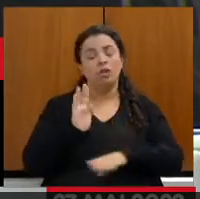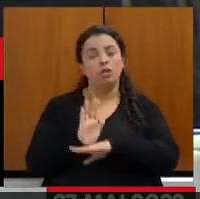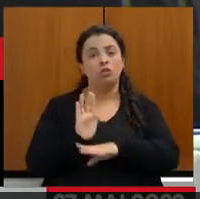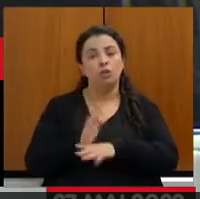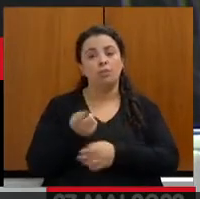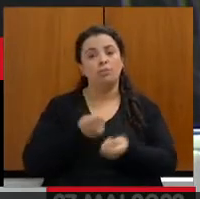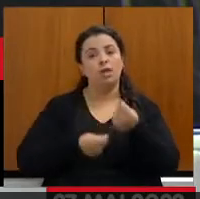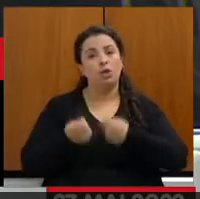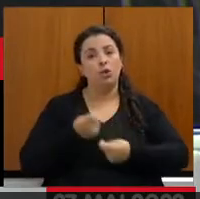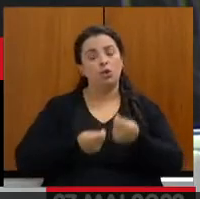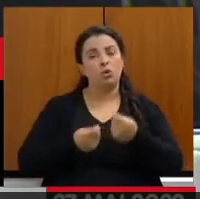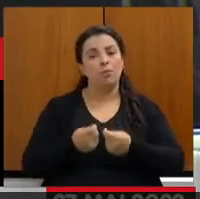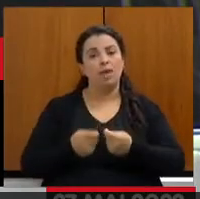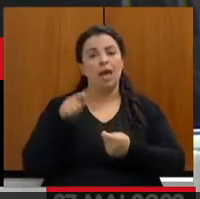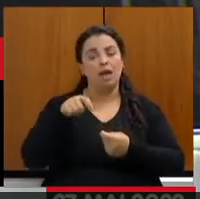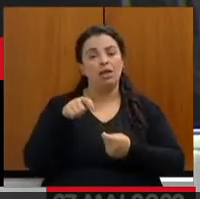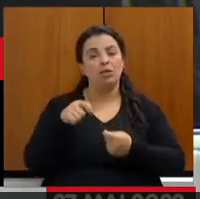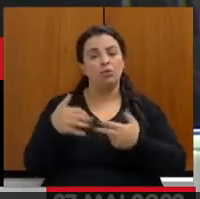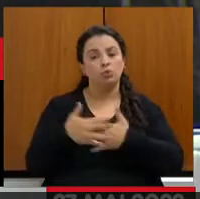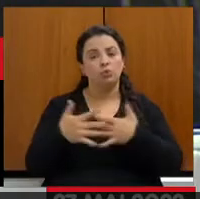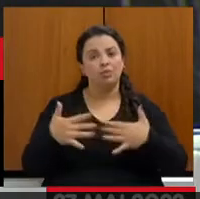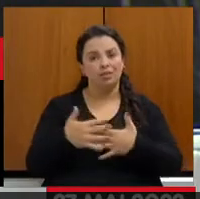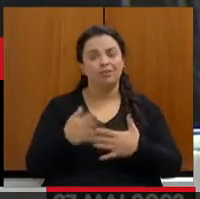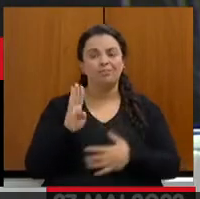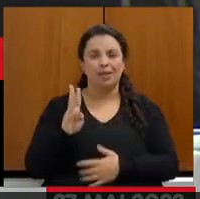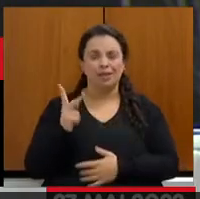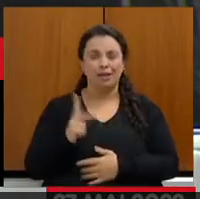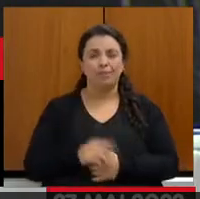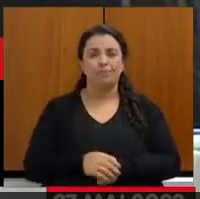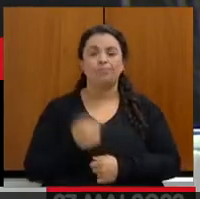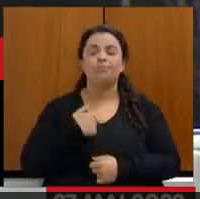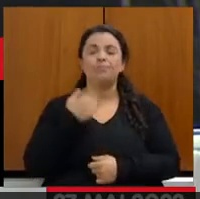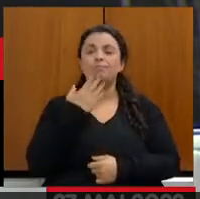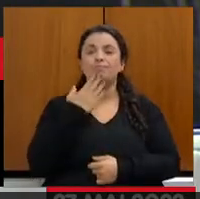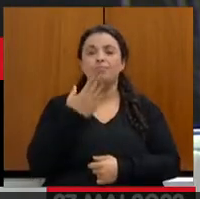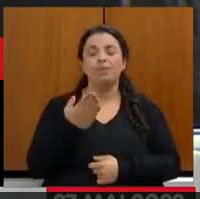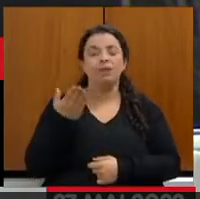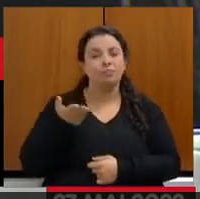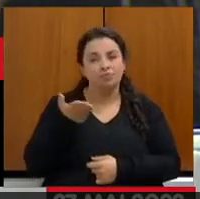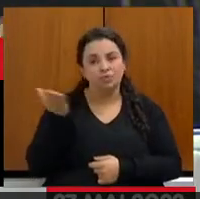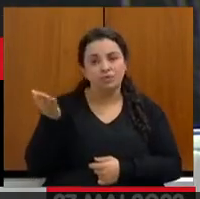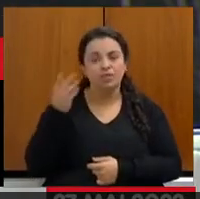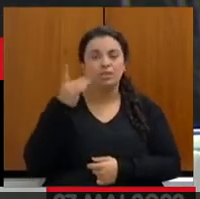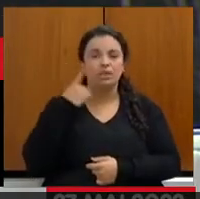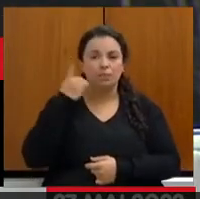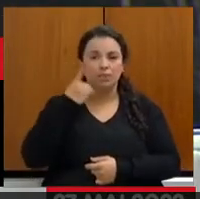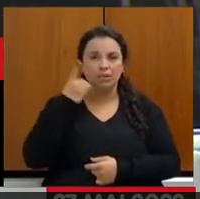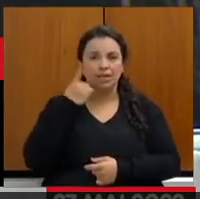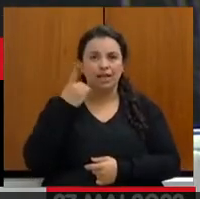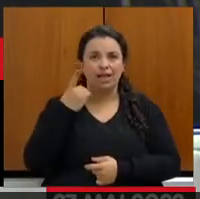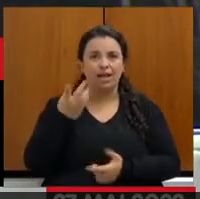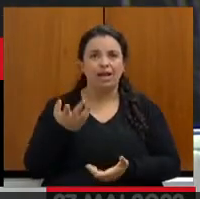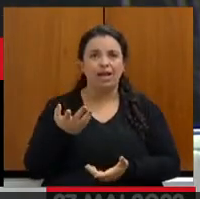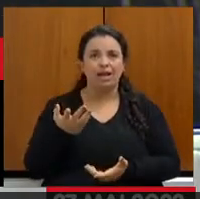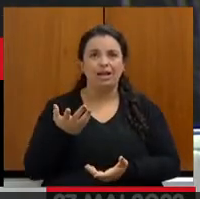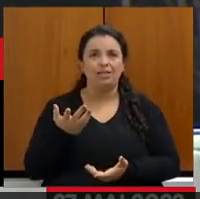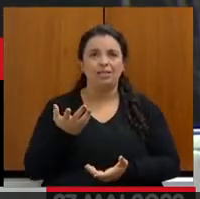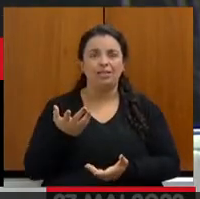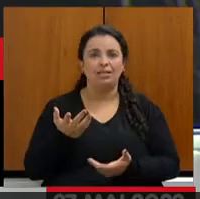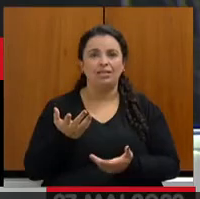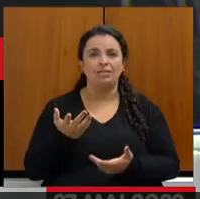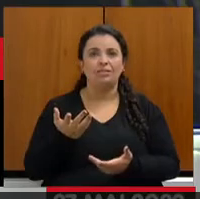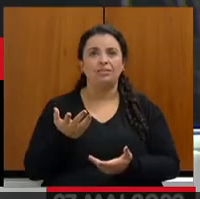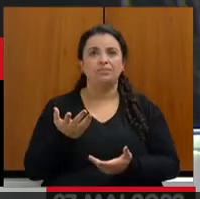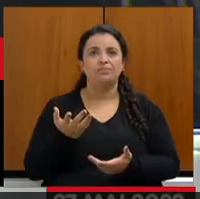economia do centro então o que eu tô aqui pedindo a as deputadas as que vieram porque agora você é muito bonita